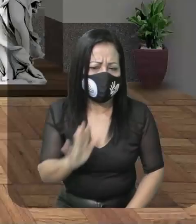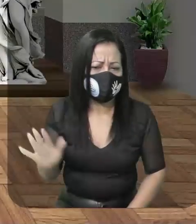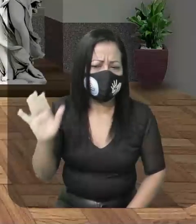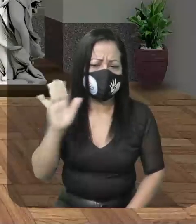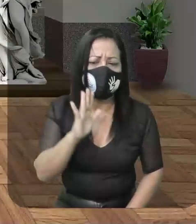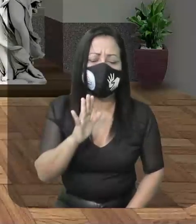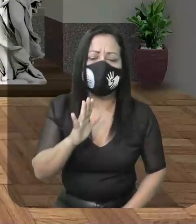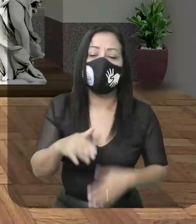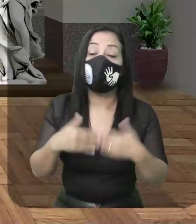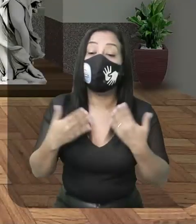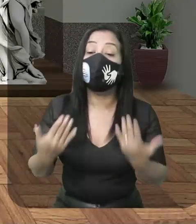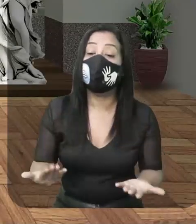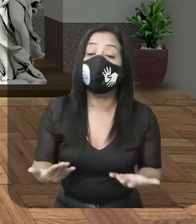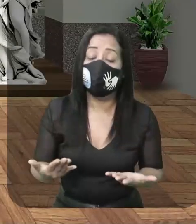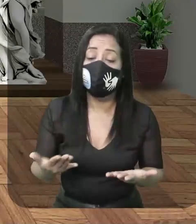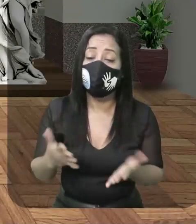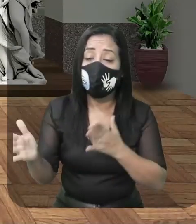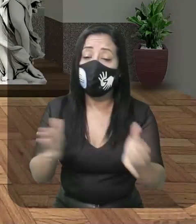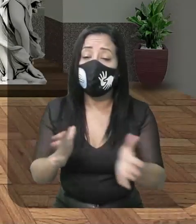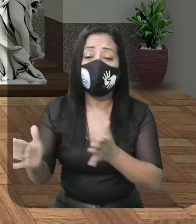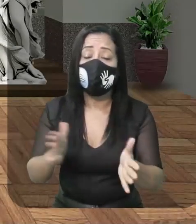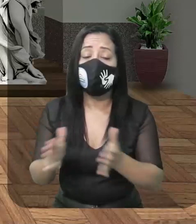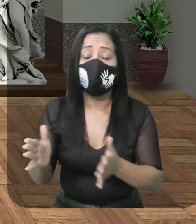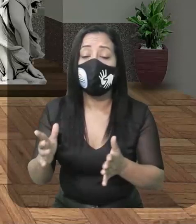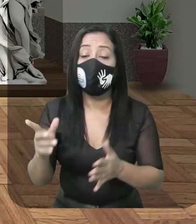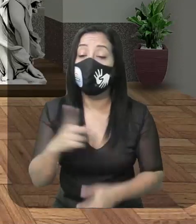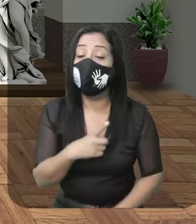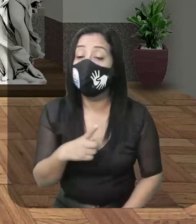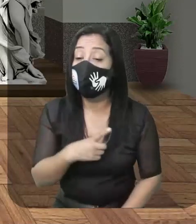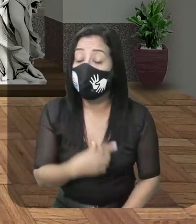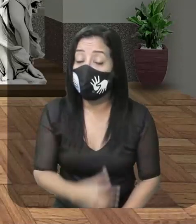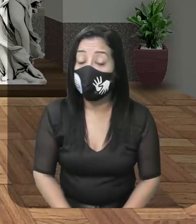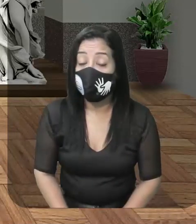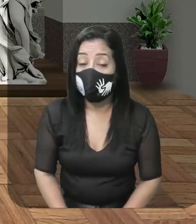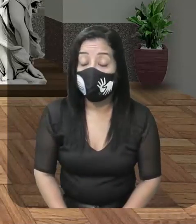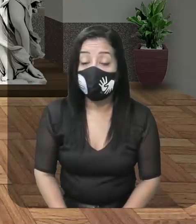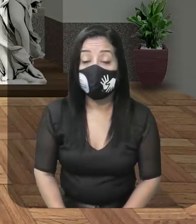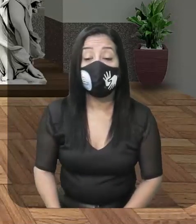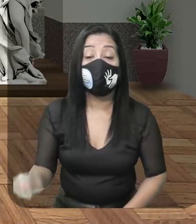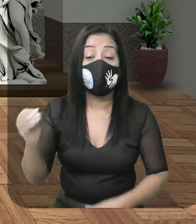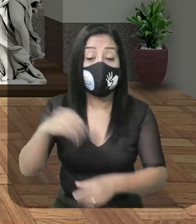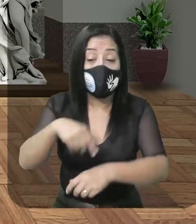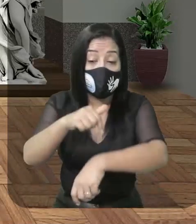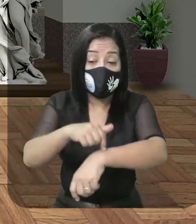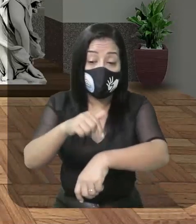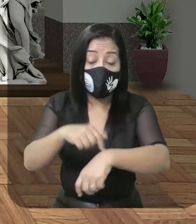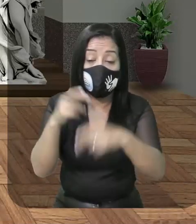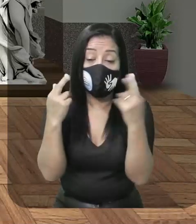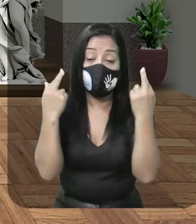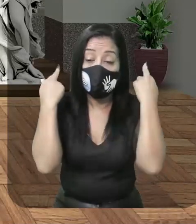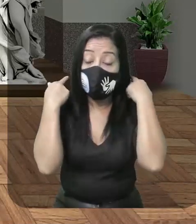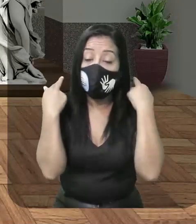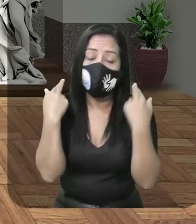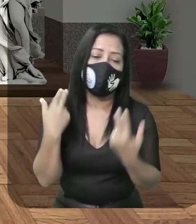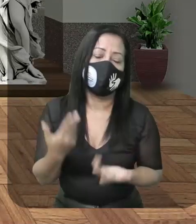Que período nós estamos falando? Que período desse momento grego nós estamos falando?